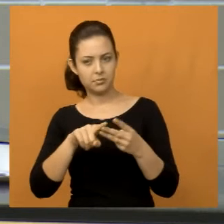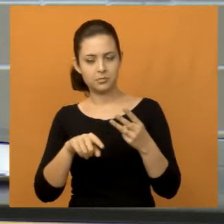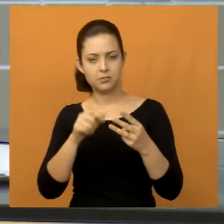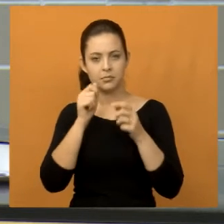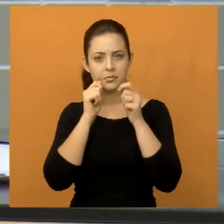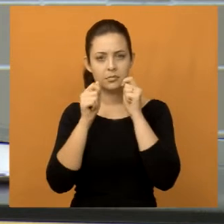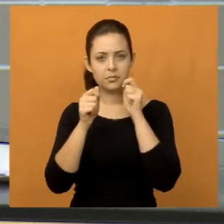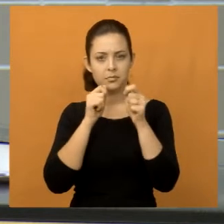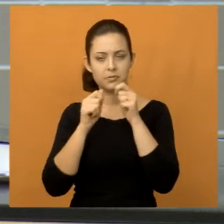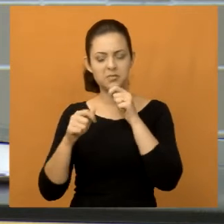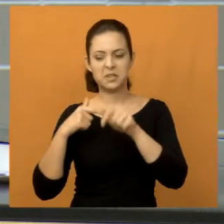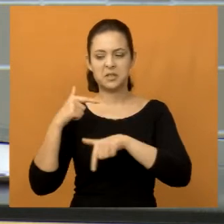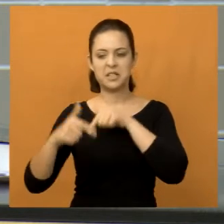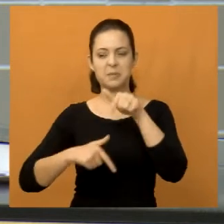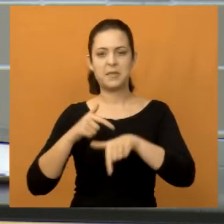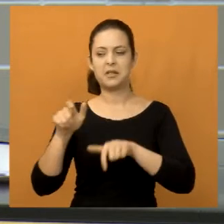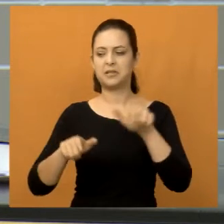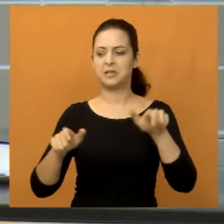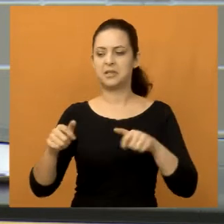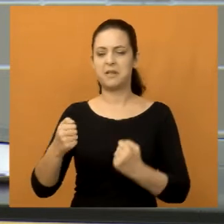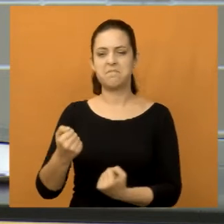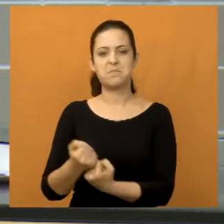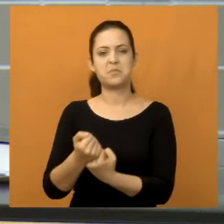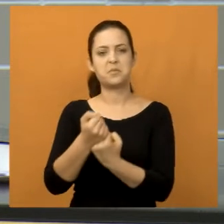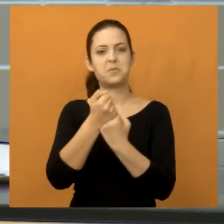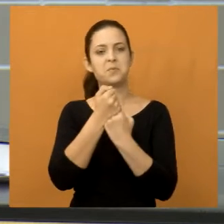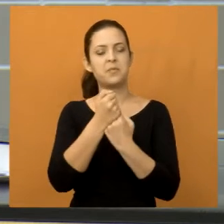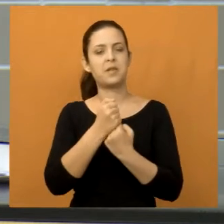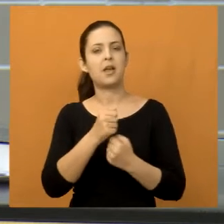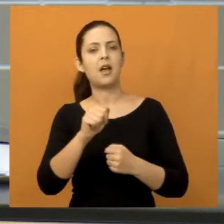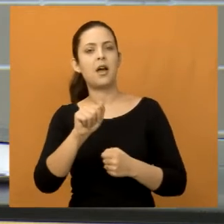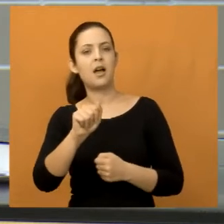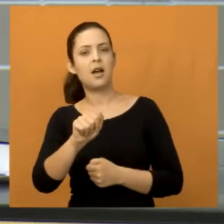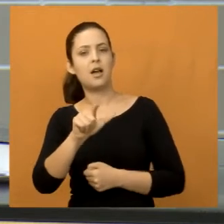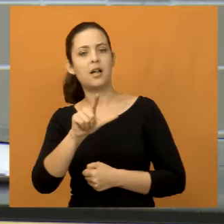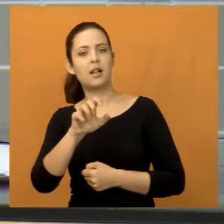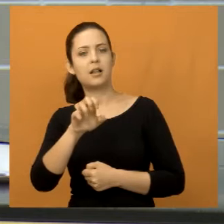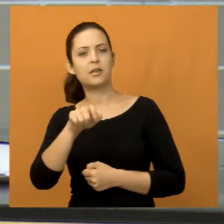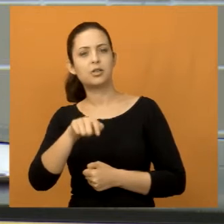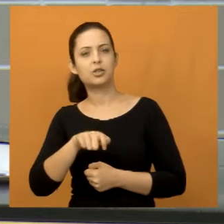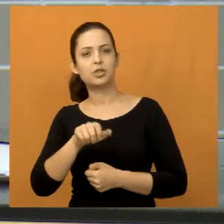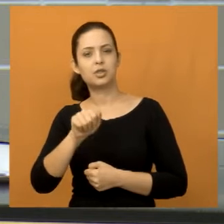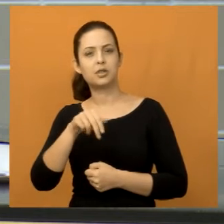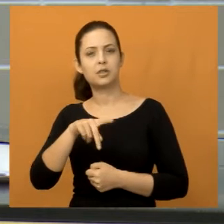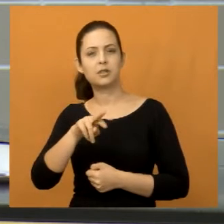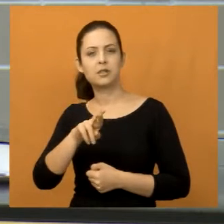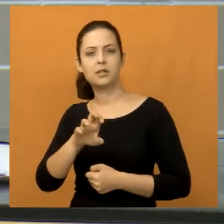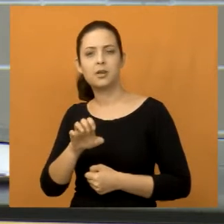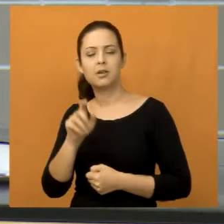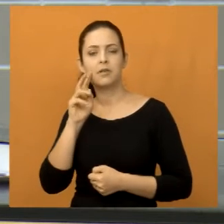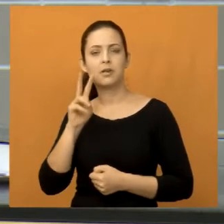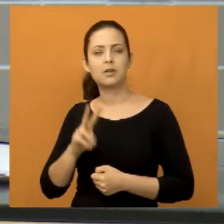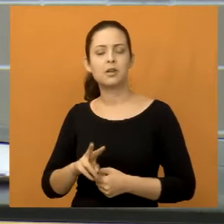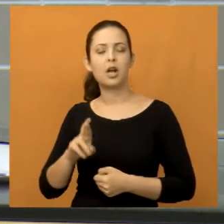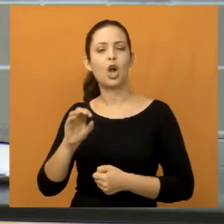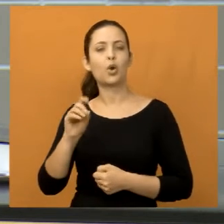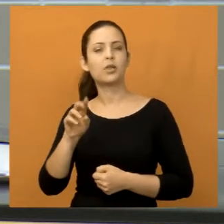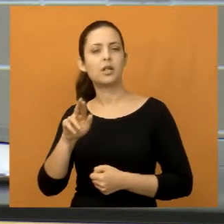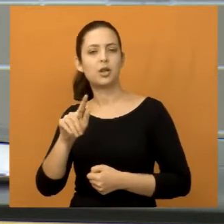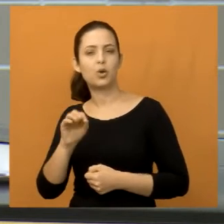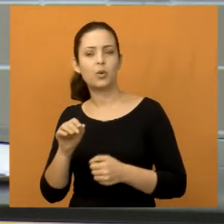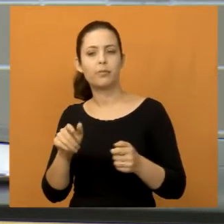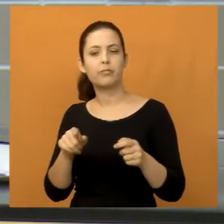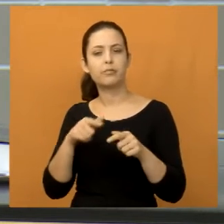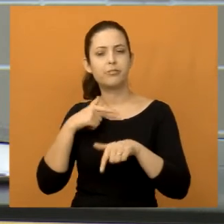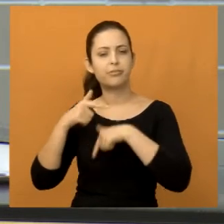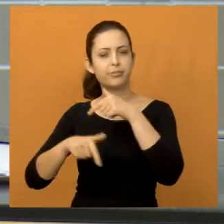trabalho fundamental dos nossos assessores, do Alexandre, que eu disse há pouco, que estava no gabinete do vereador Dr. Rodrigo Salomão,